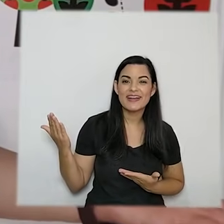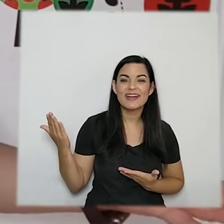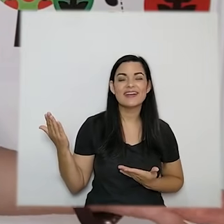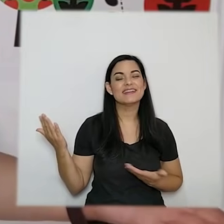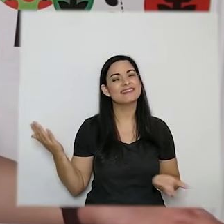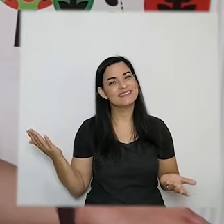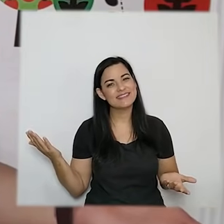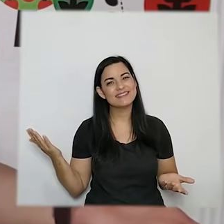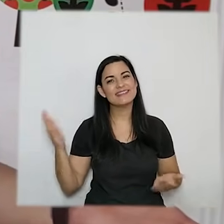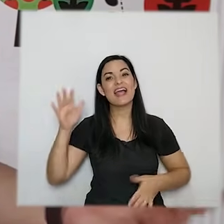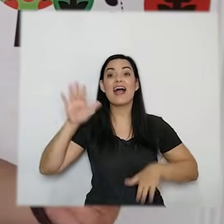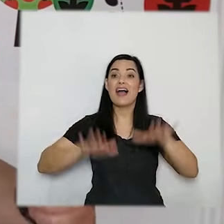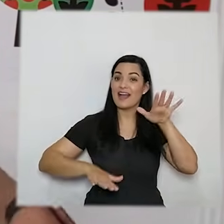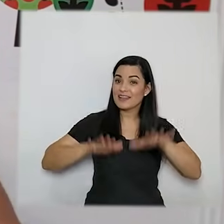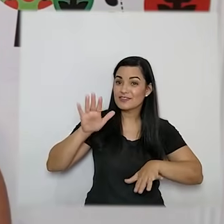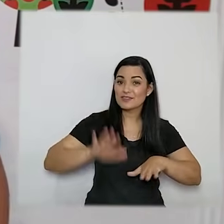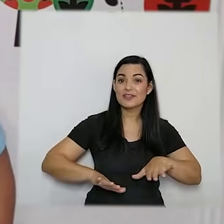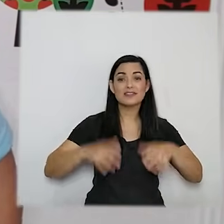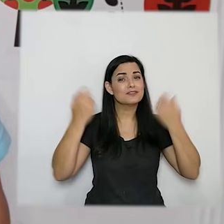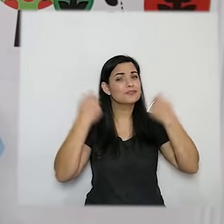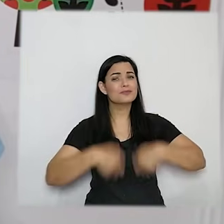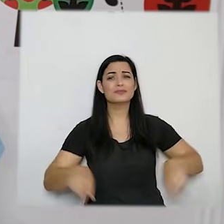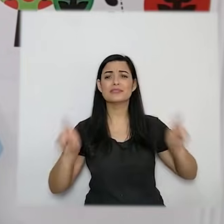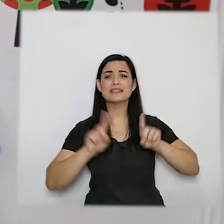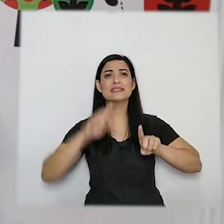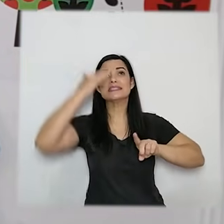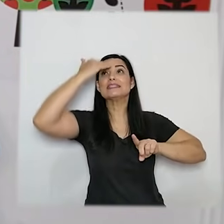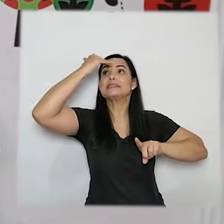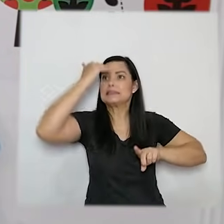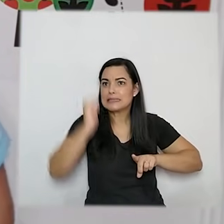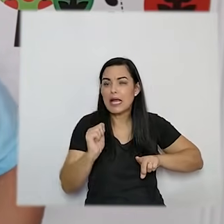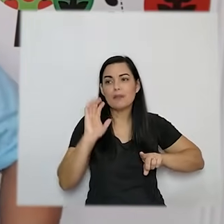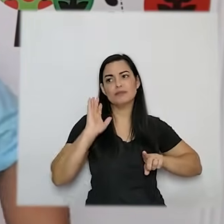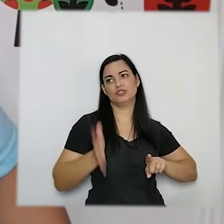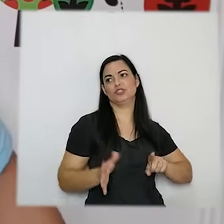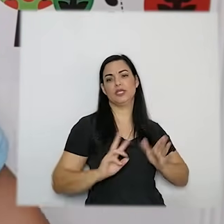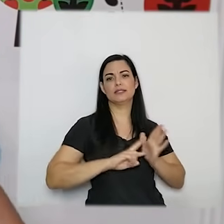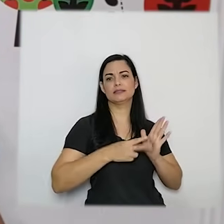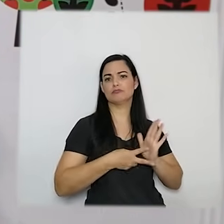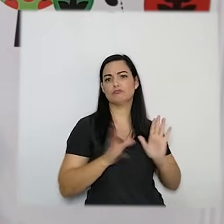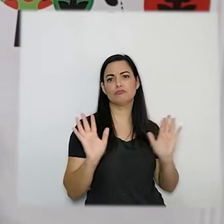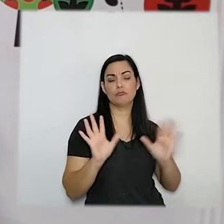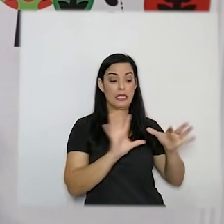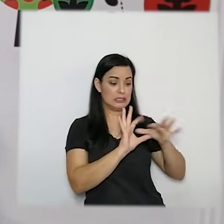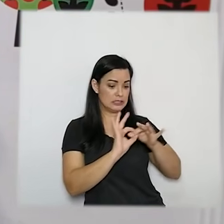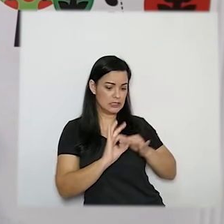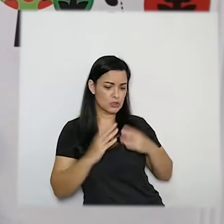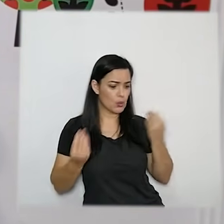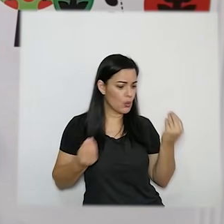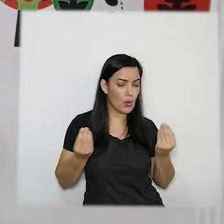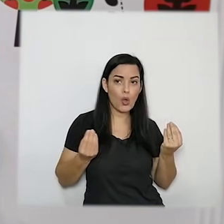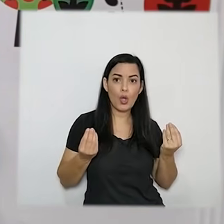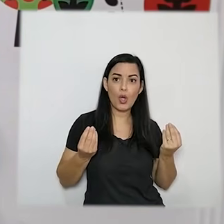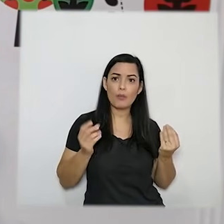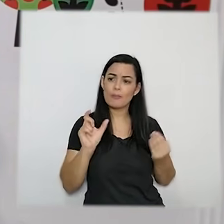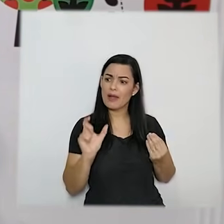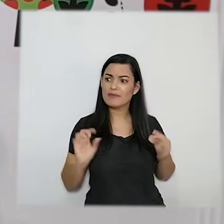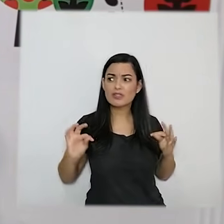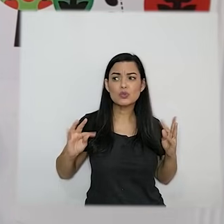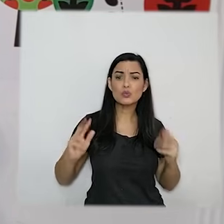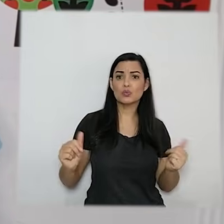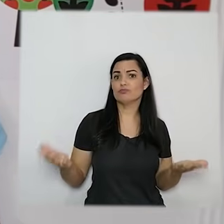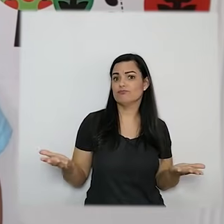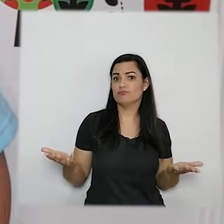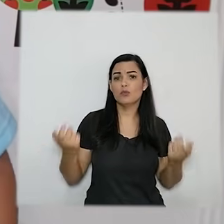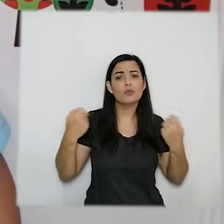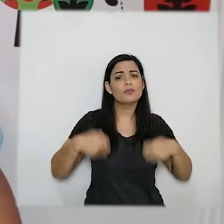turma? Nem sempre nós precisamos saber o significado e o contexto de utilização de todas as